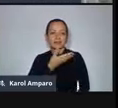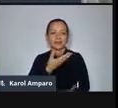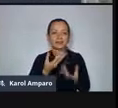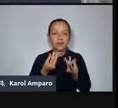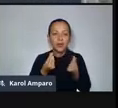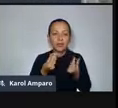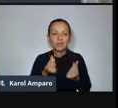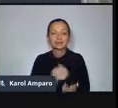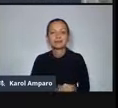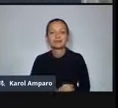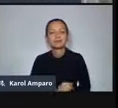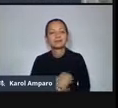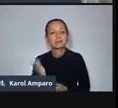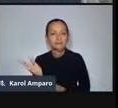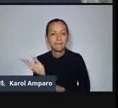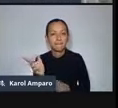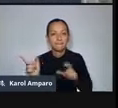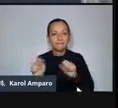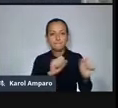Pode passar.